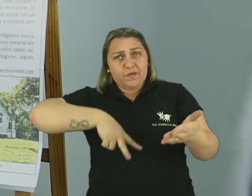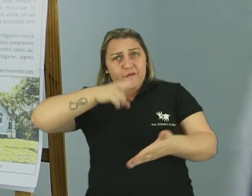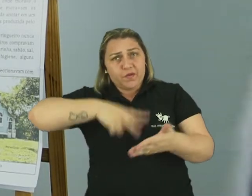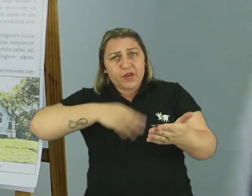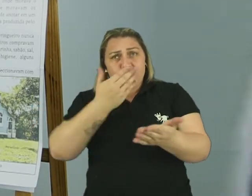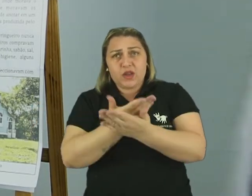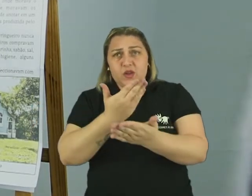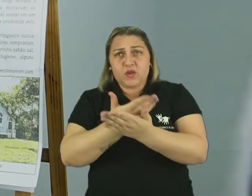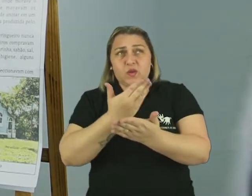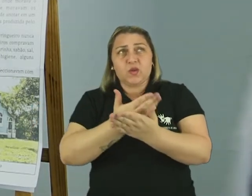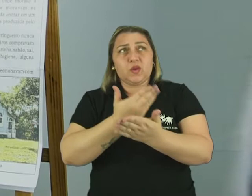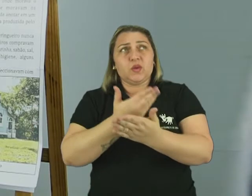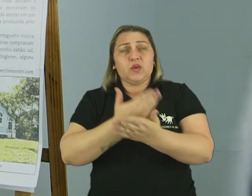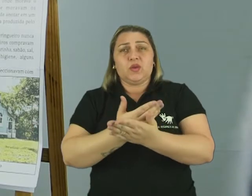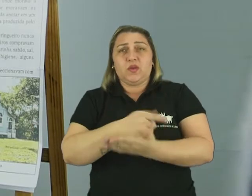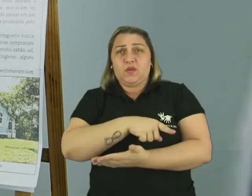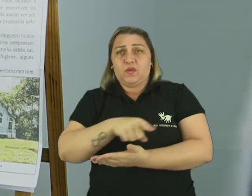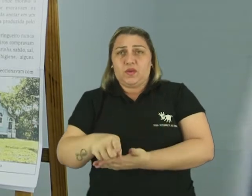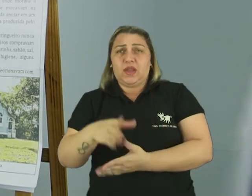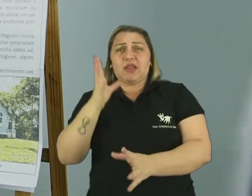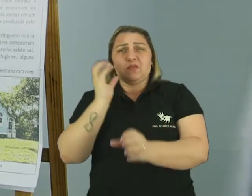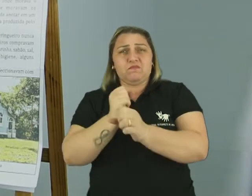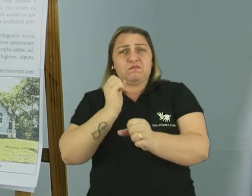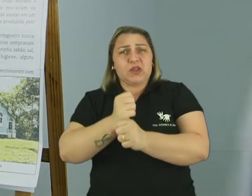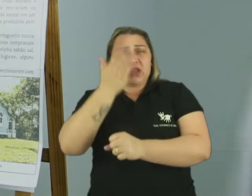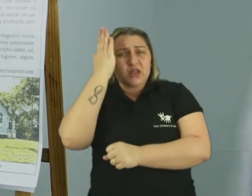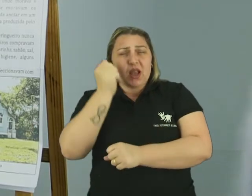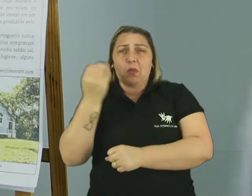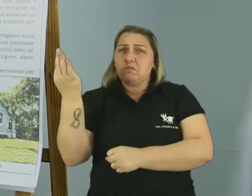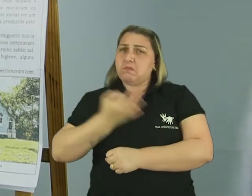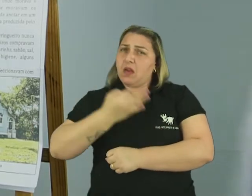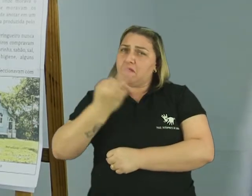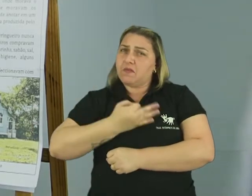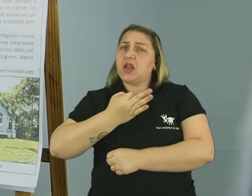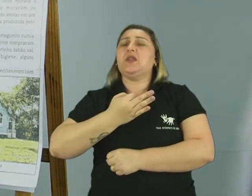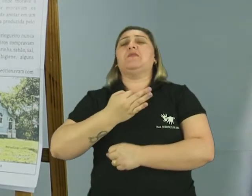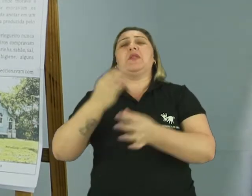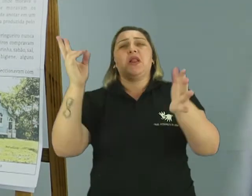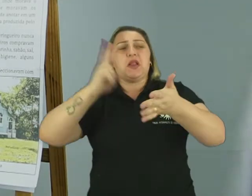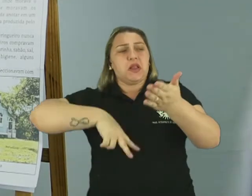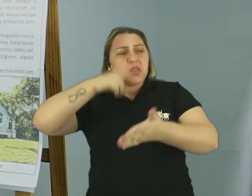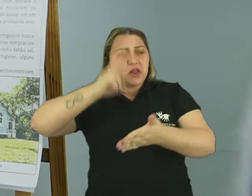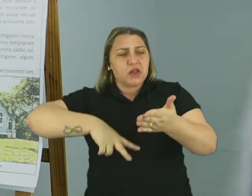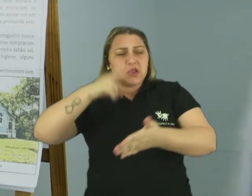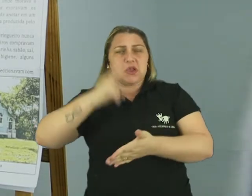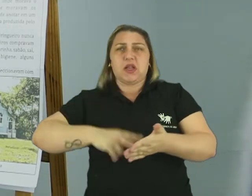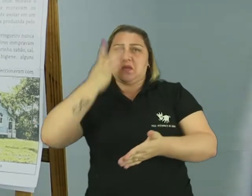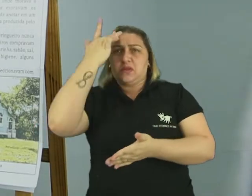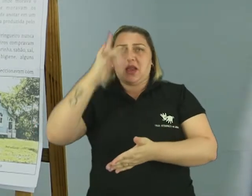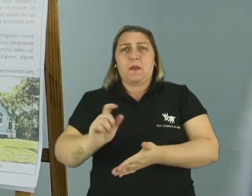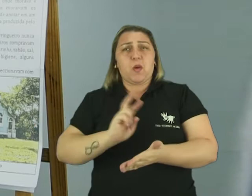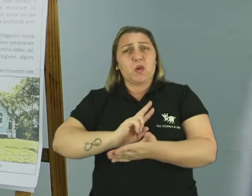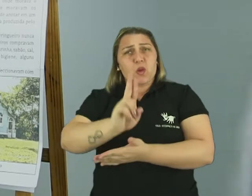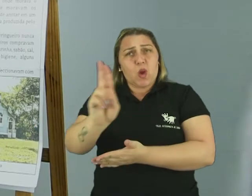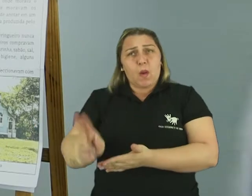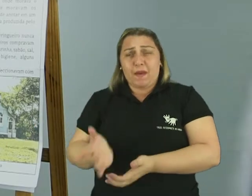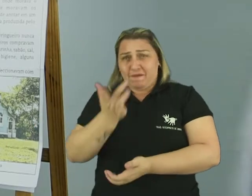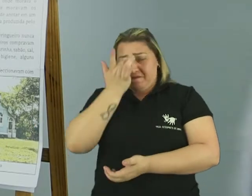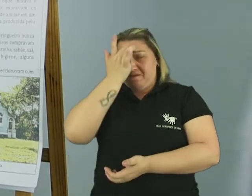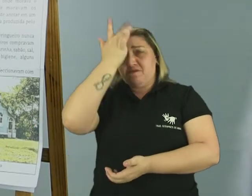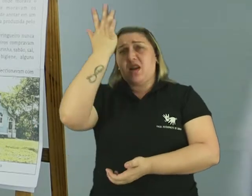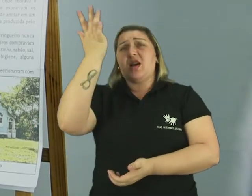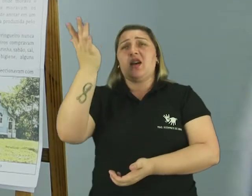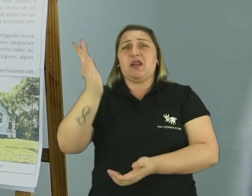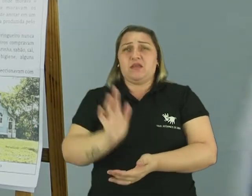você estuda, que você sabe somar muito bem, né? Que você lê. Muitos não sabiam escrever o nome, então eram